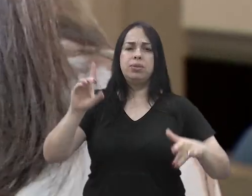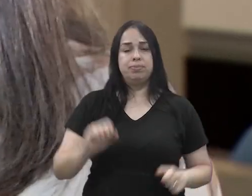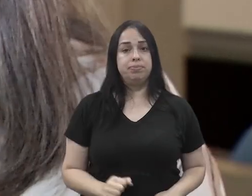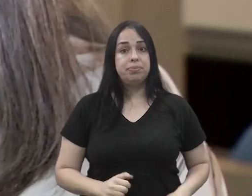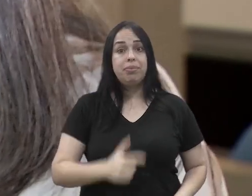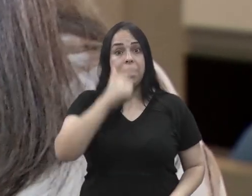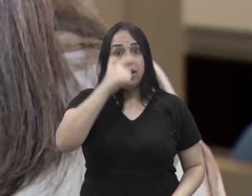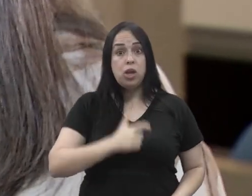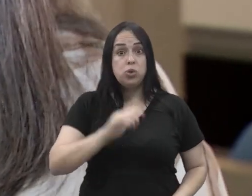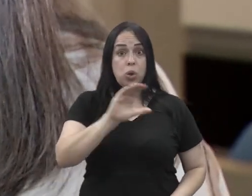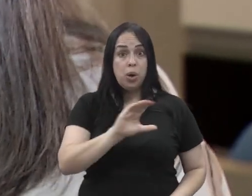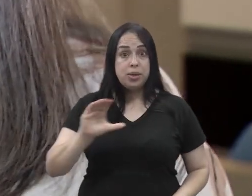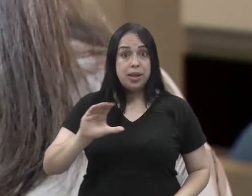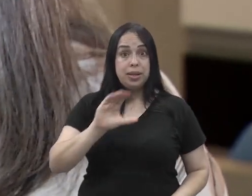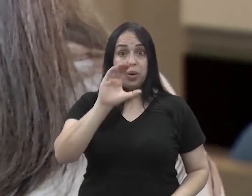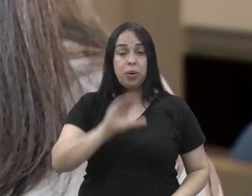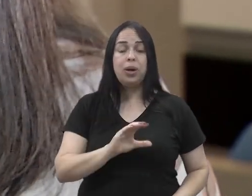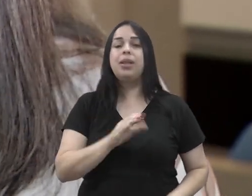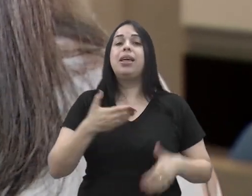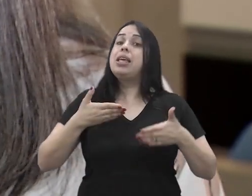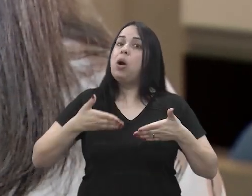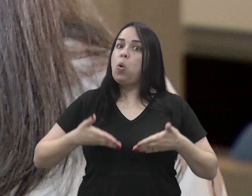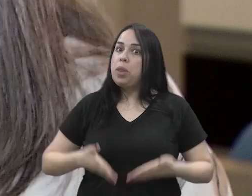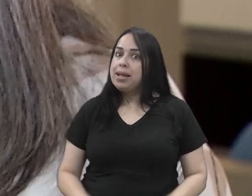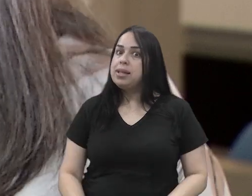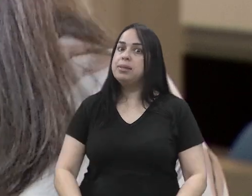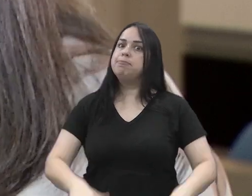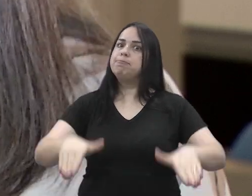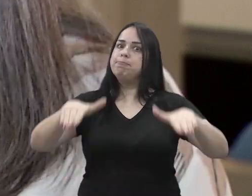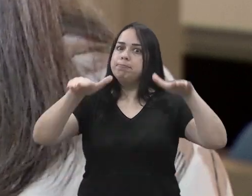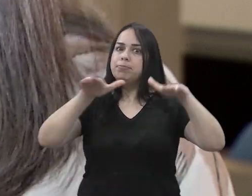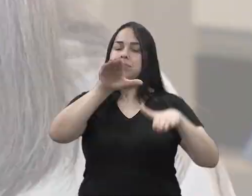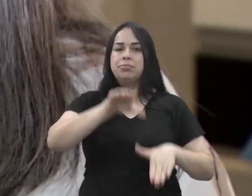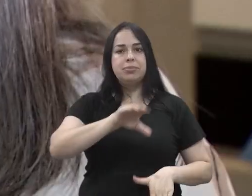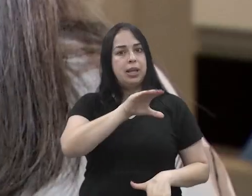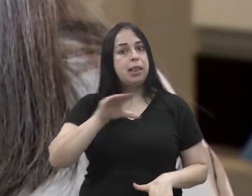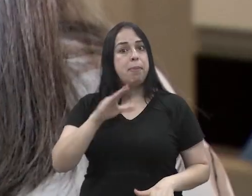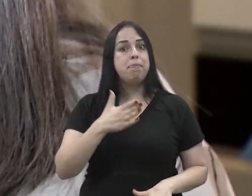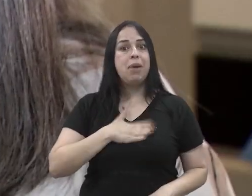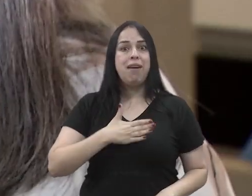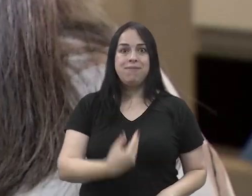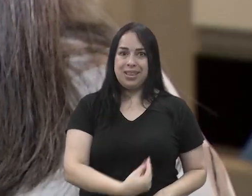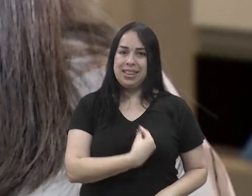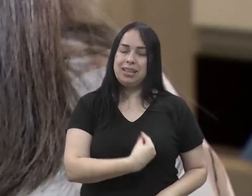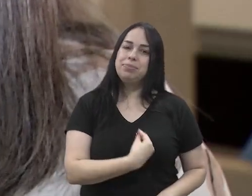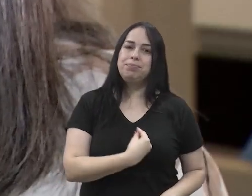Eu sou católica. Eu nasci no catolicismo.